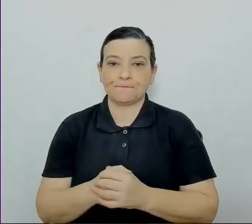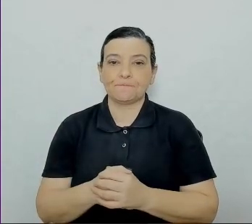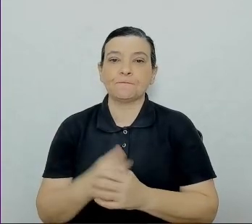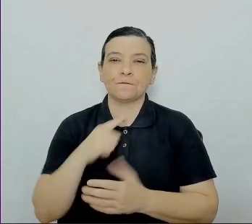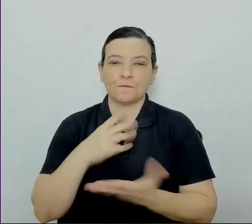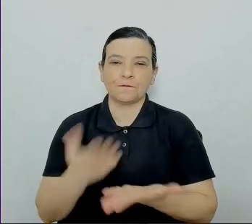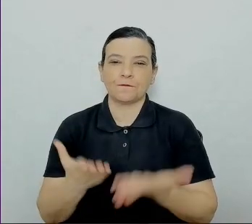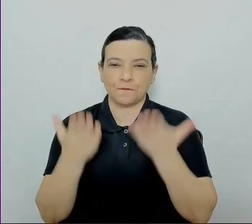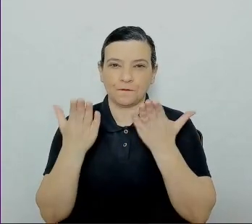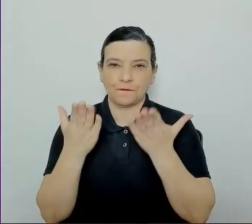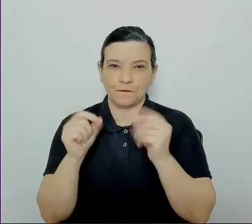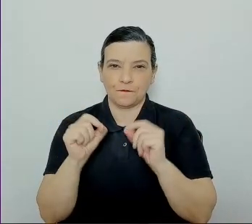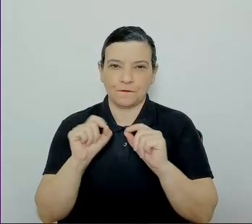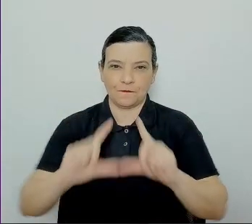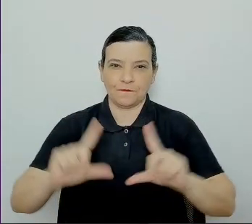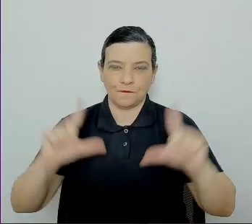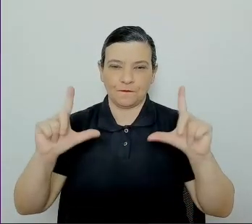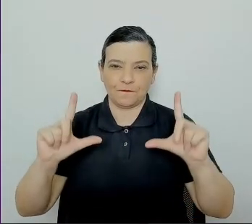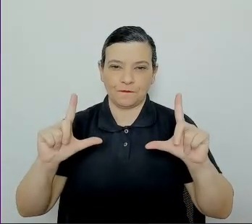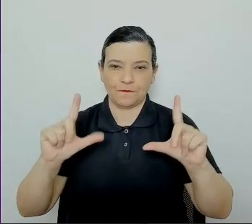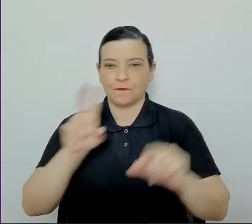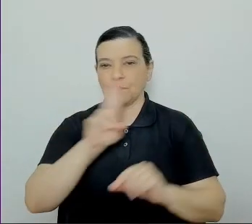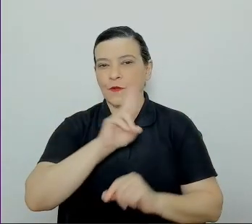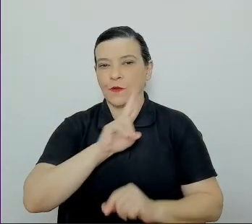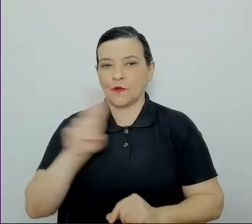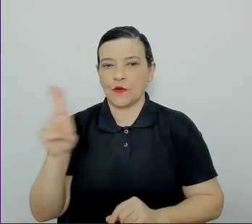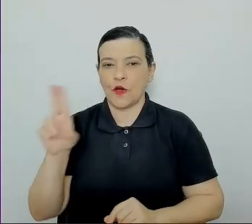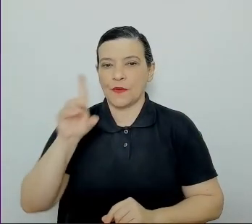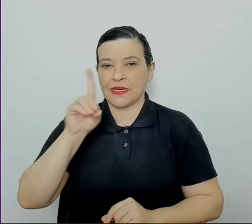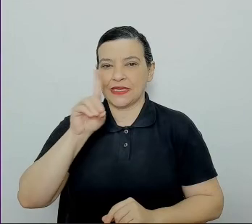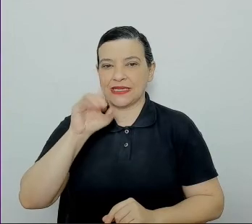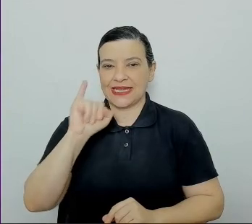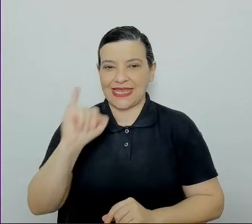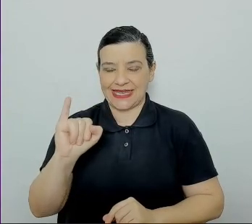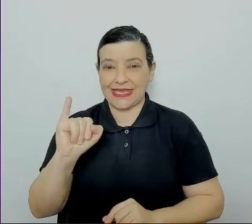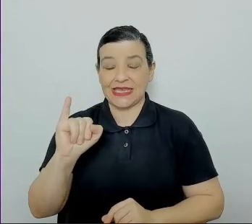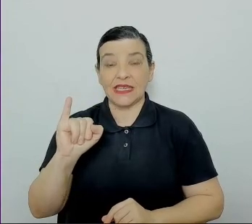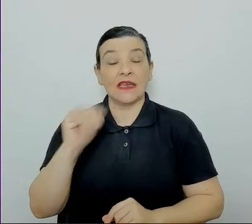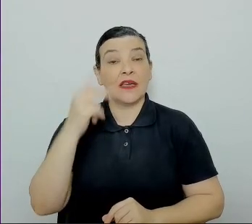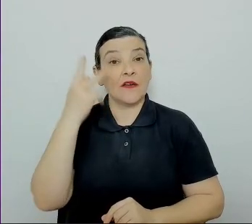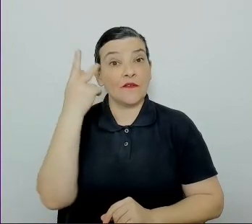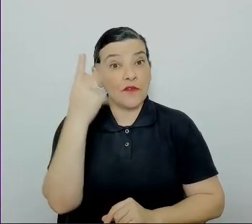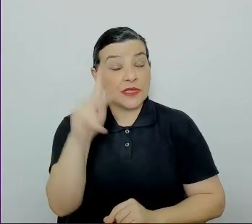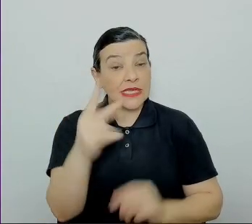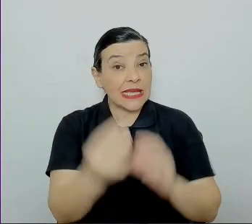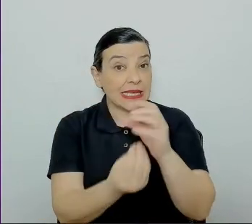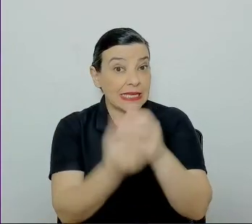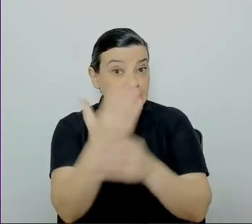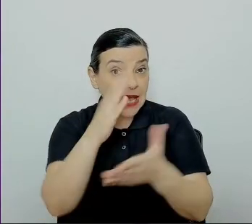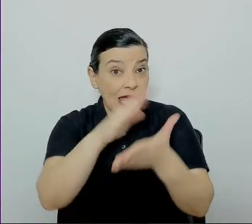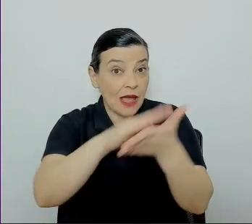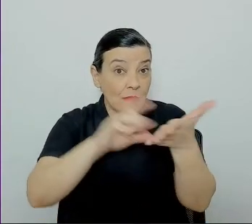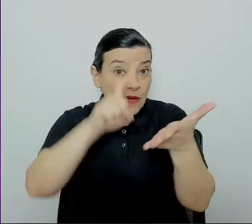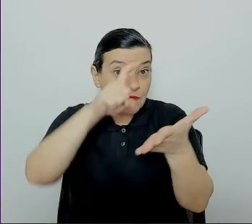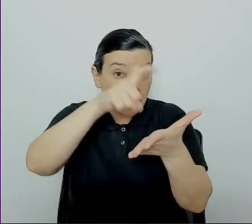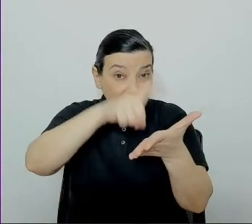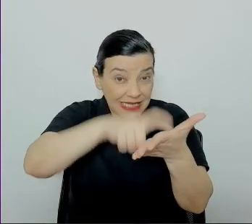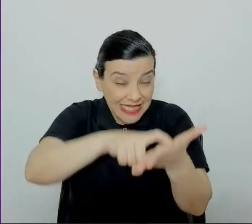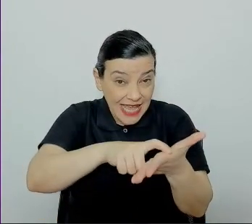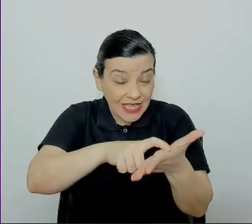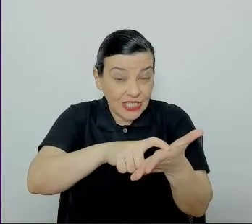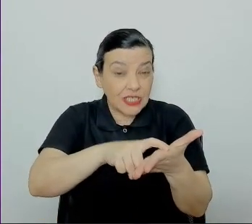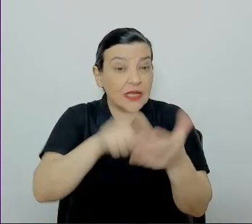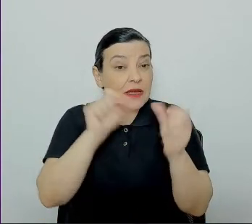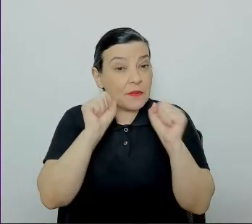template, o nome dele é DI, é definição da iniciativa. Toda vez que você vai criar uma funcionalidade, você pode